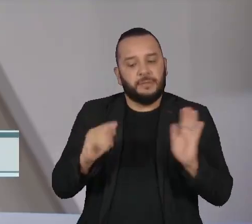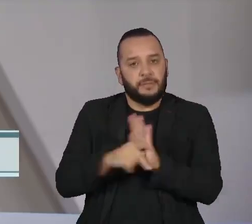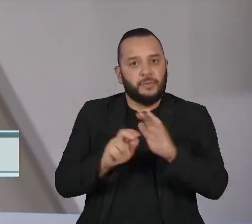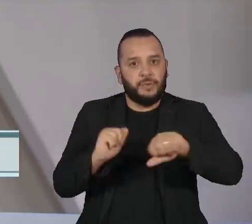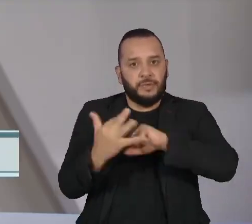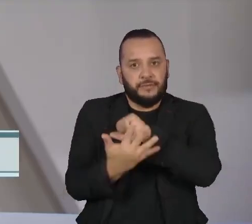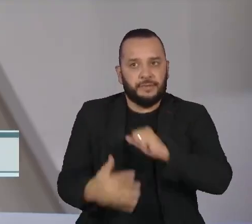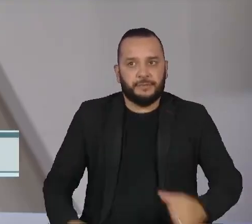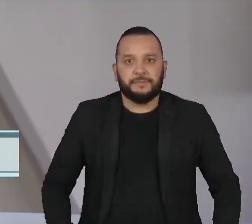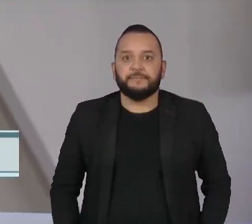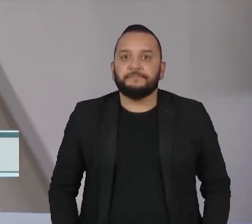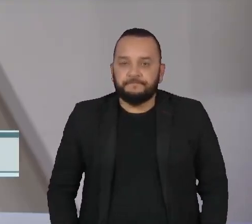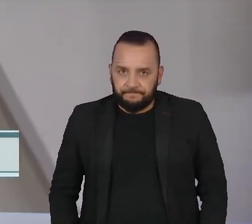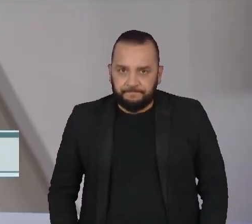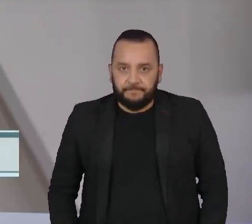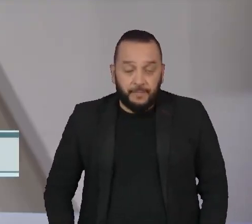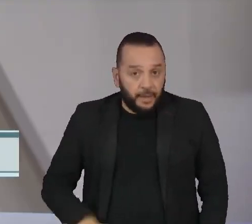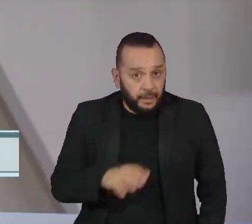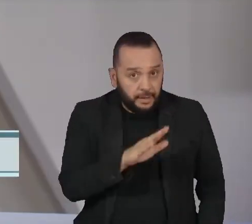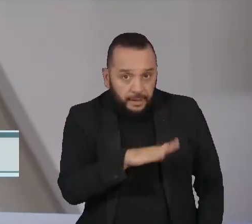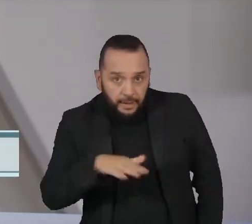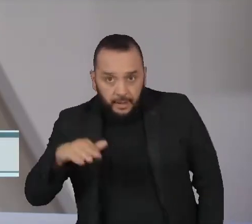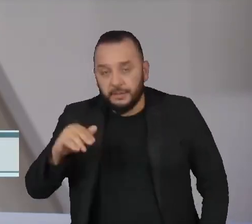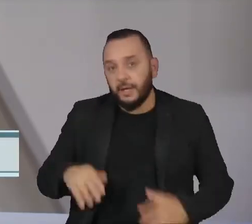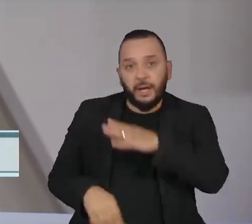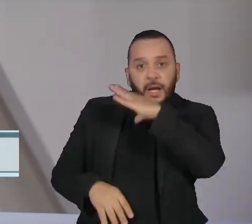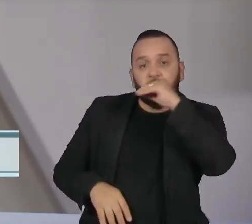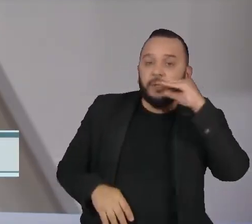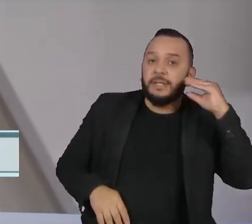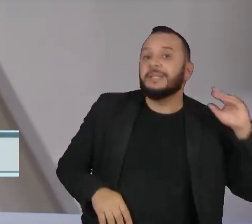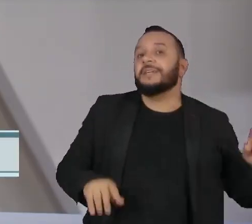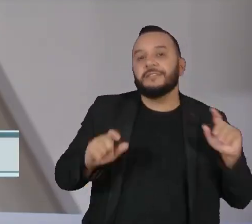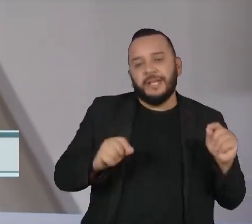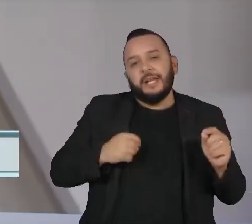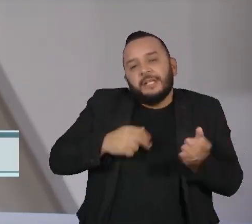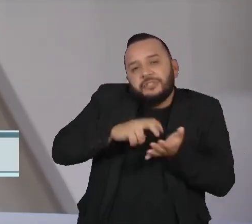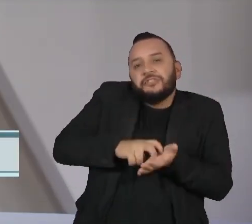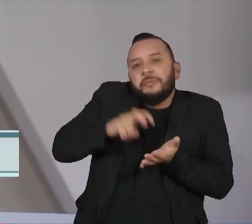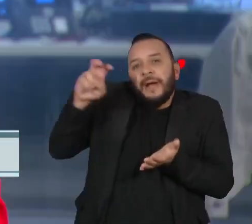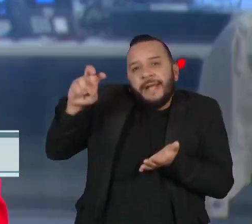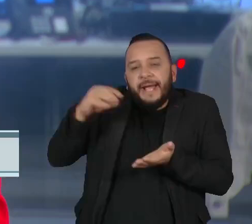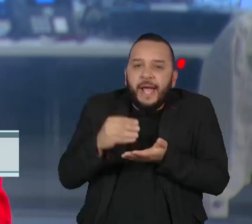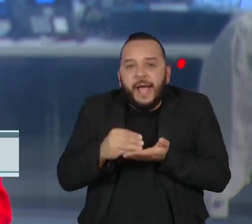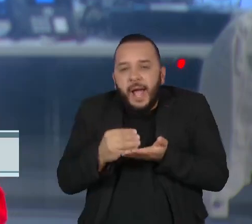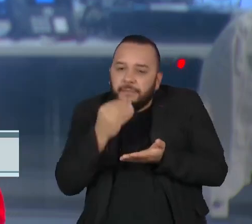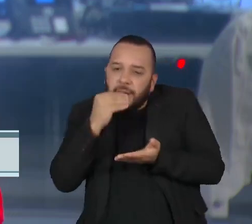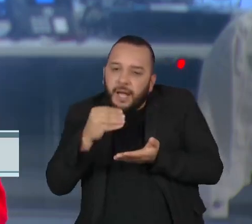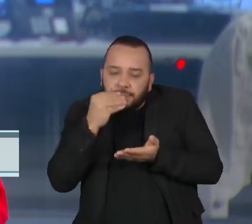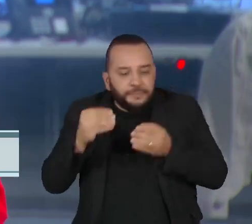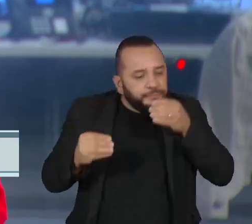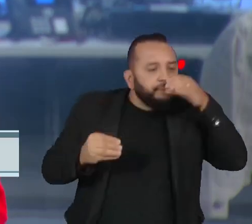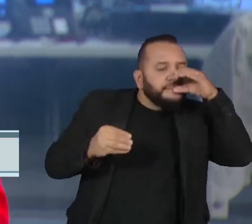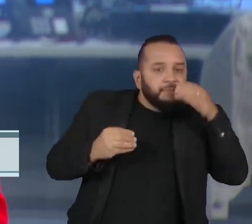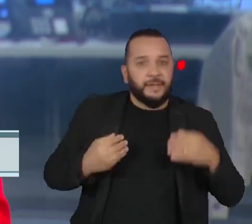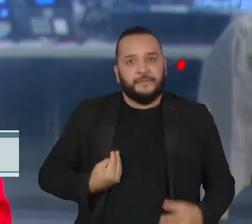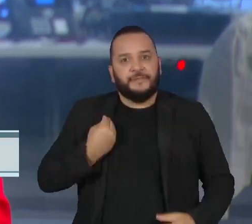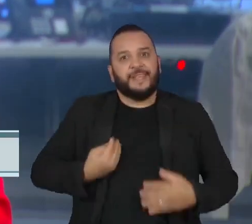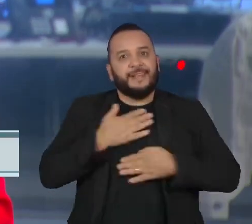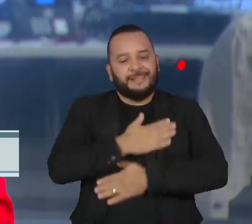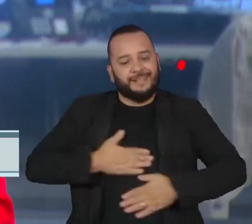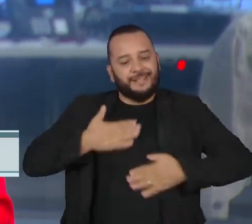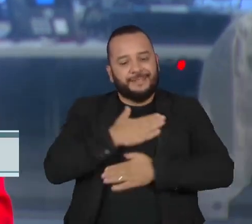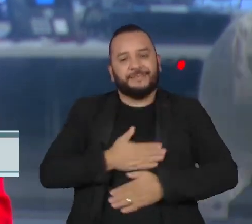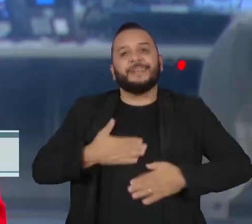crianças e adolescentes que tomam café da manhã são mais satisfeitos com a vida é o que mostra um estudo feito